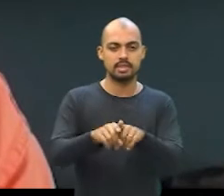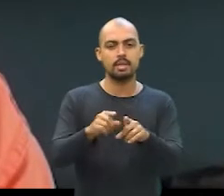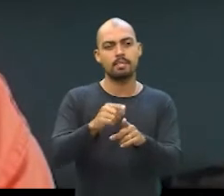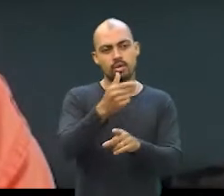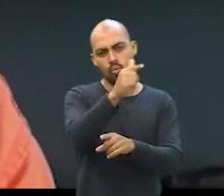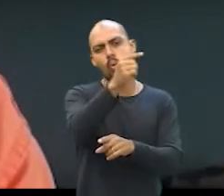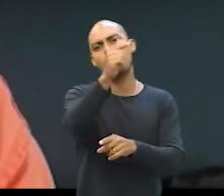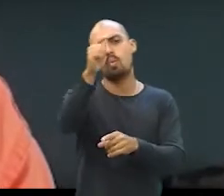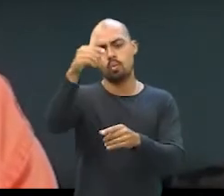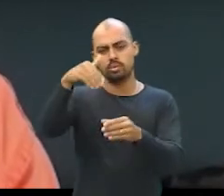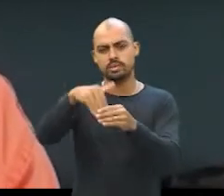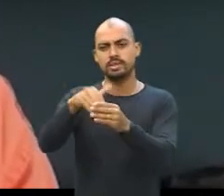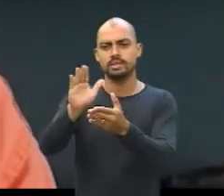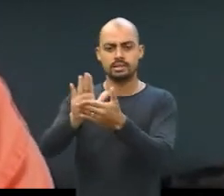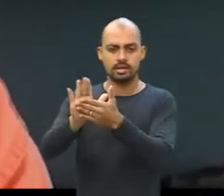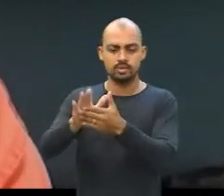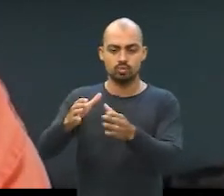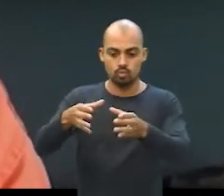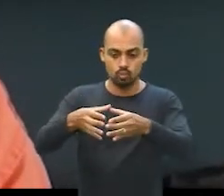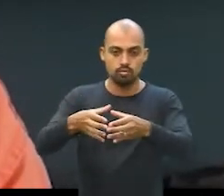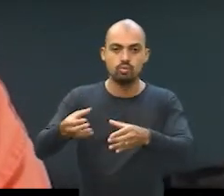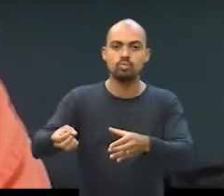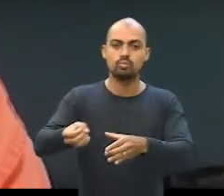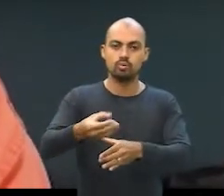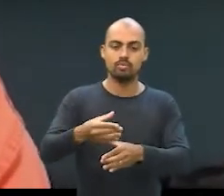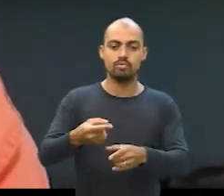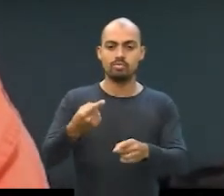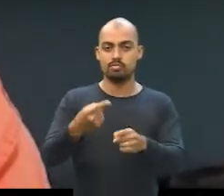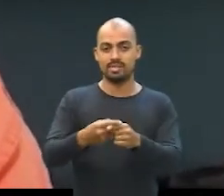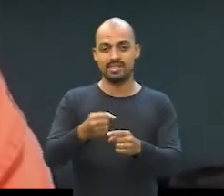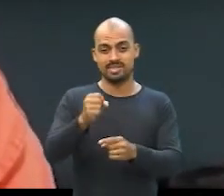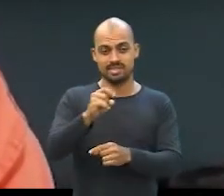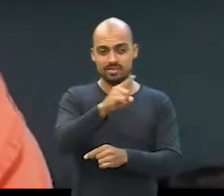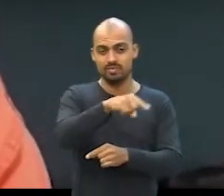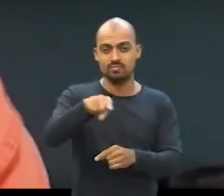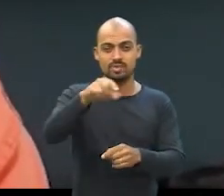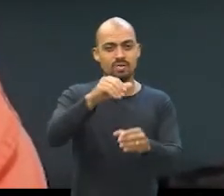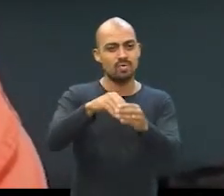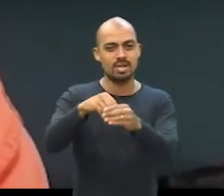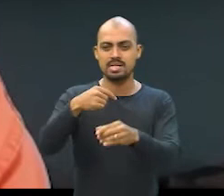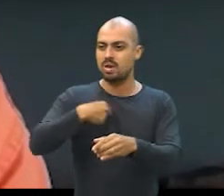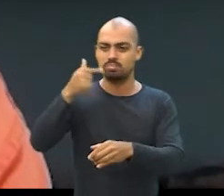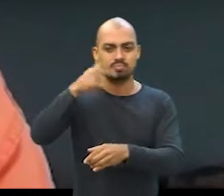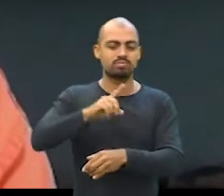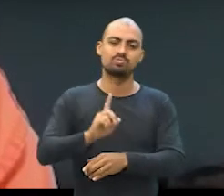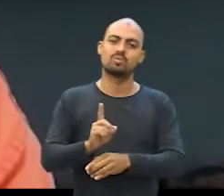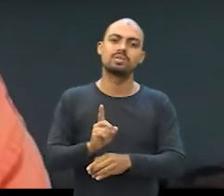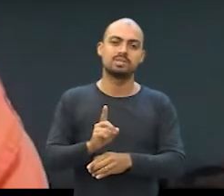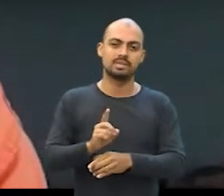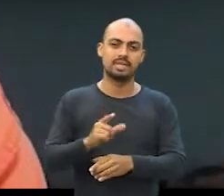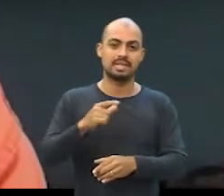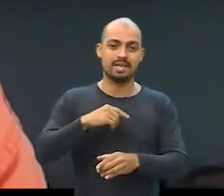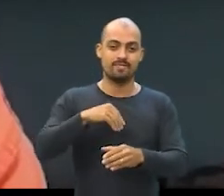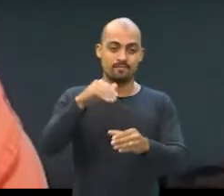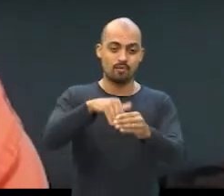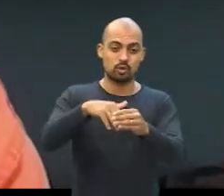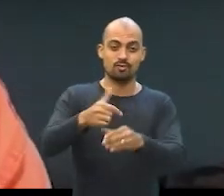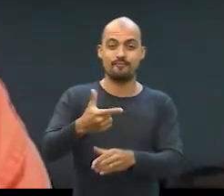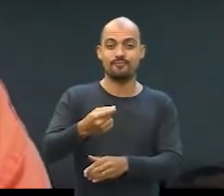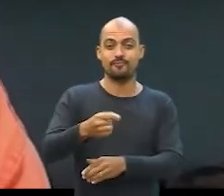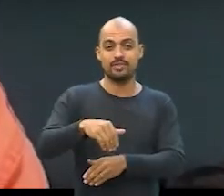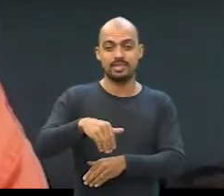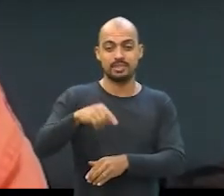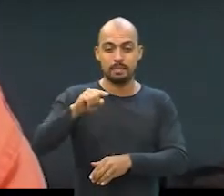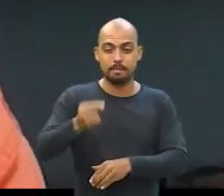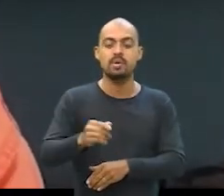e também os que votaram os demais candidatos do Partido Novo, porque sem eles eu não conseguiria estar aqui. Foram mais